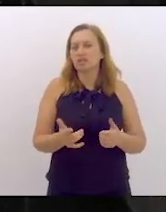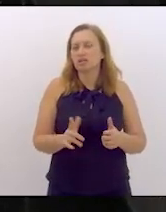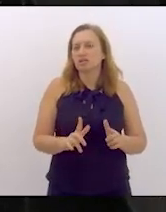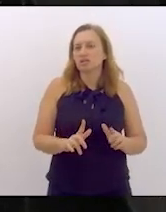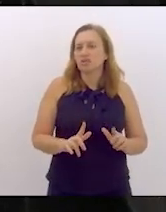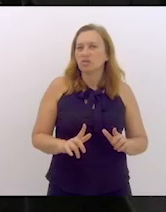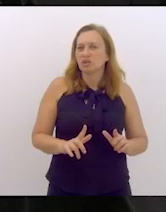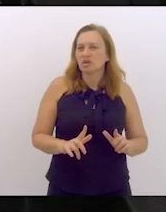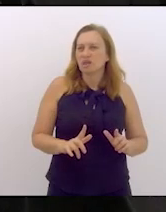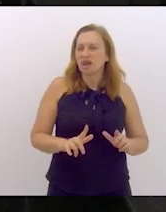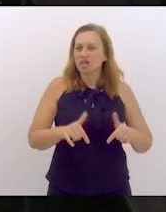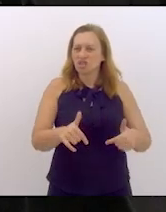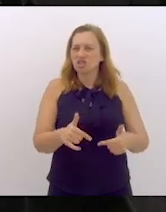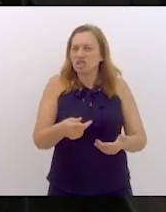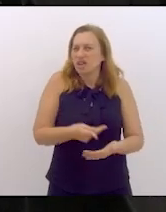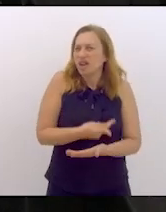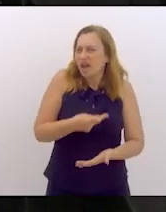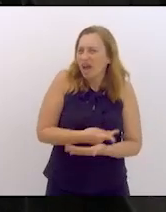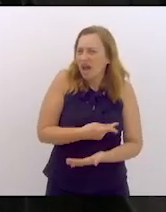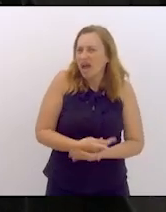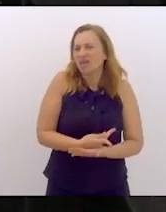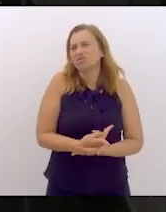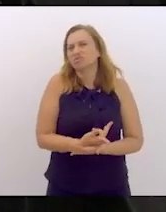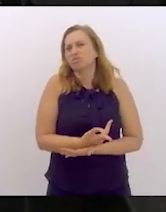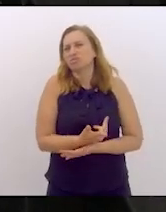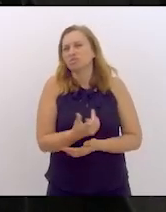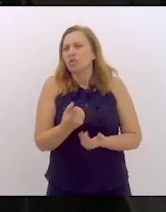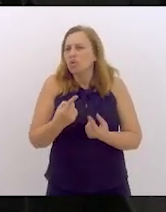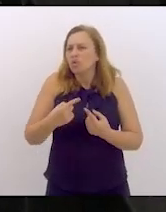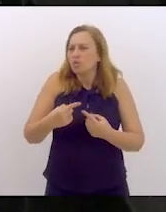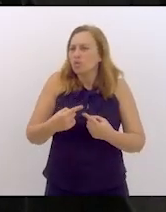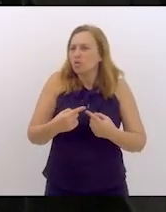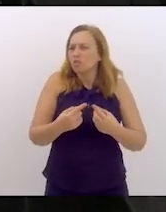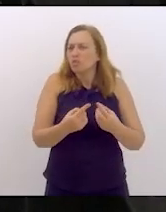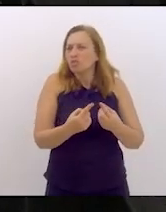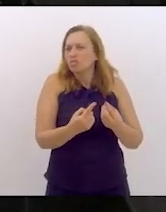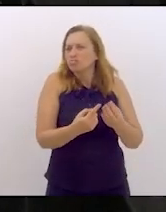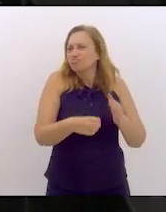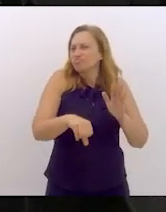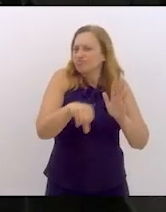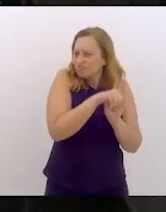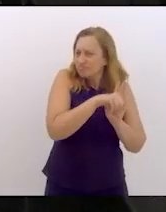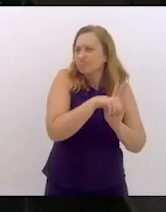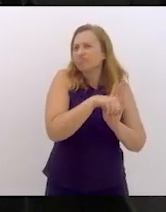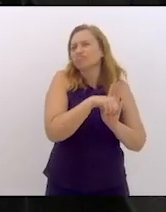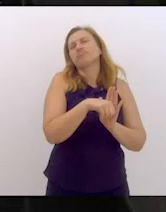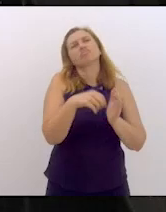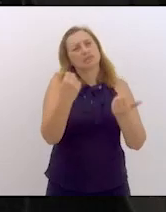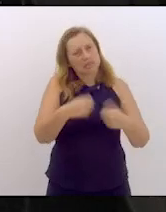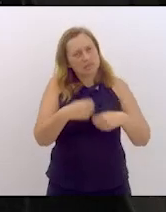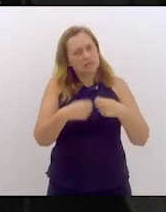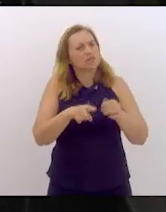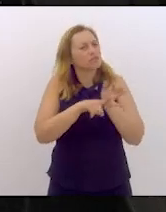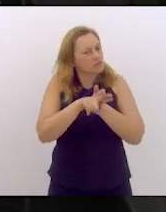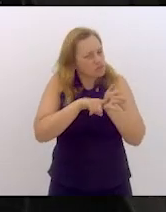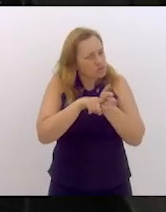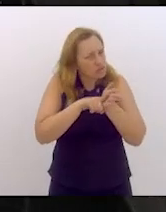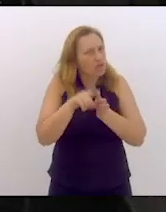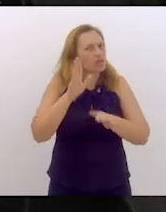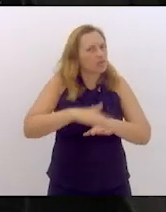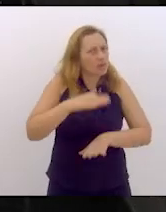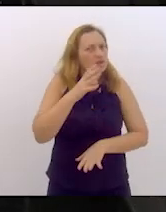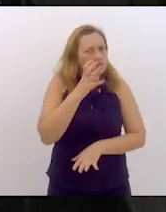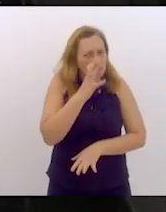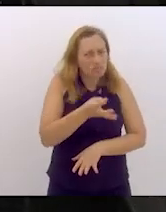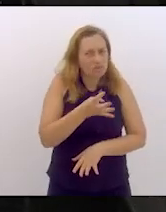arbitrário autoritário agindo com viés criminoso precisam ser investigadas